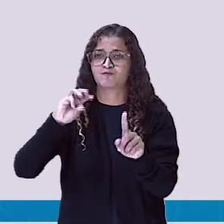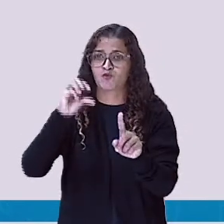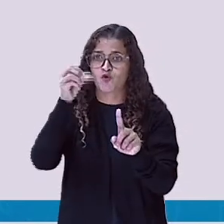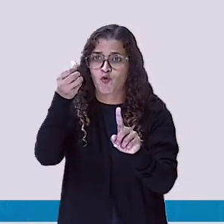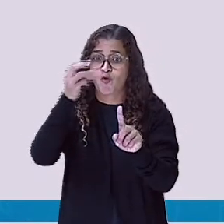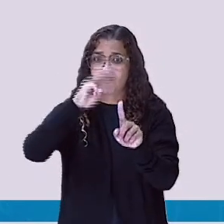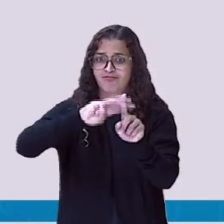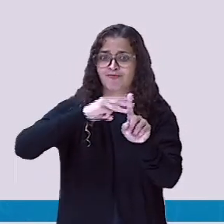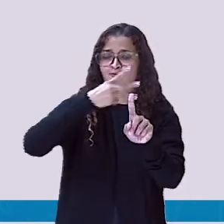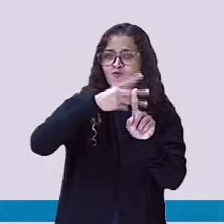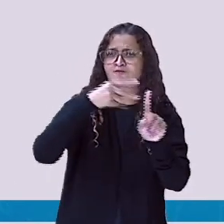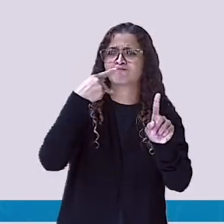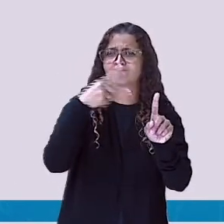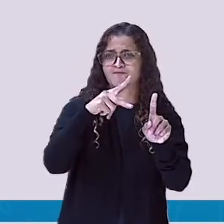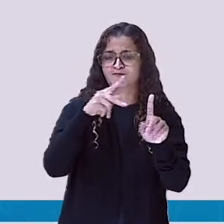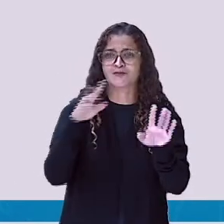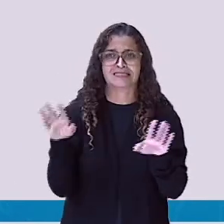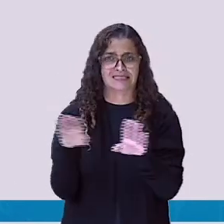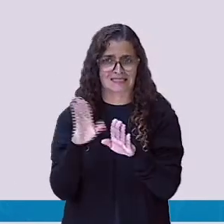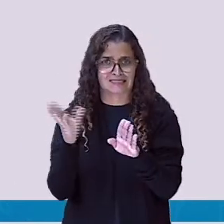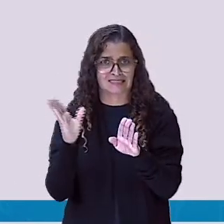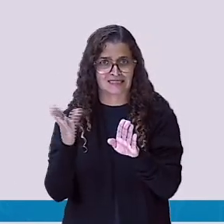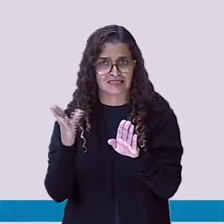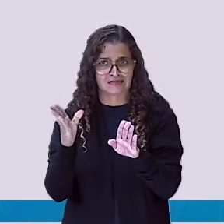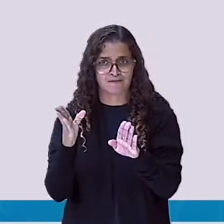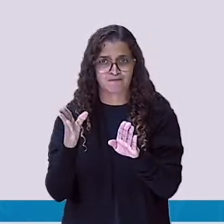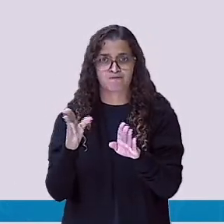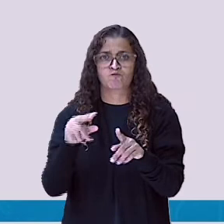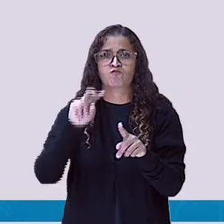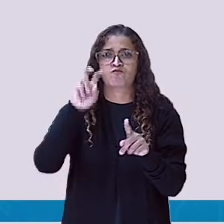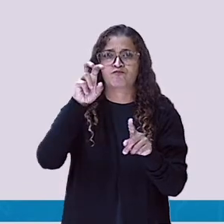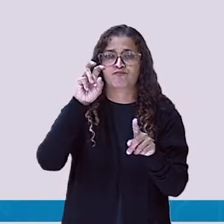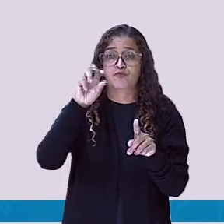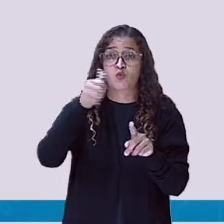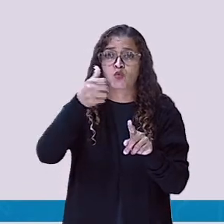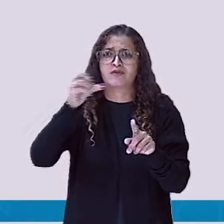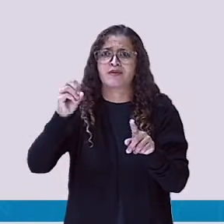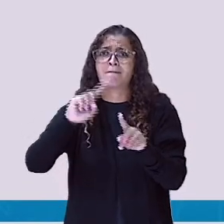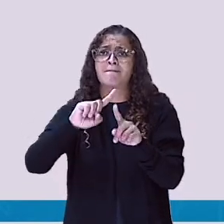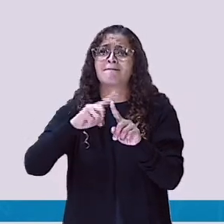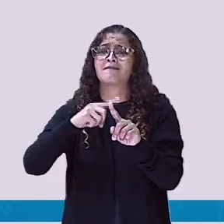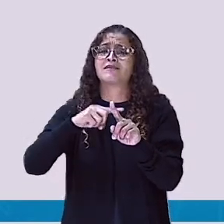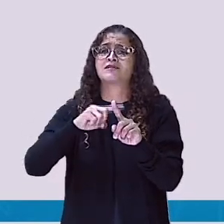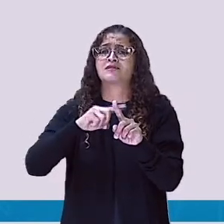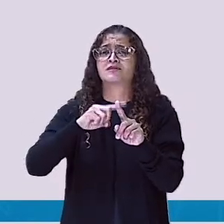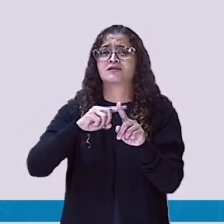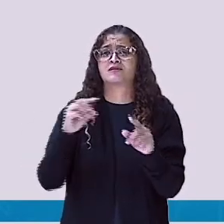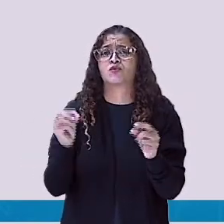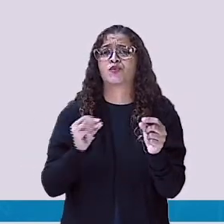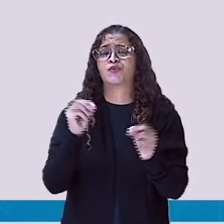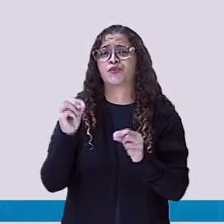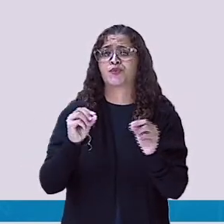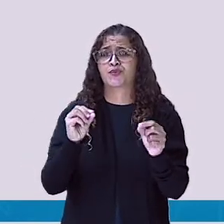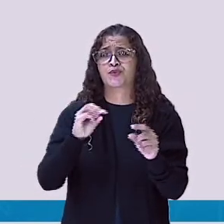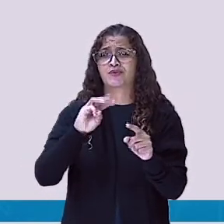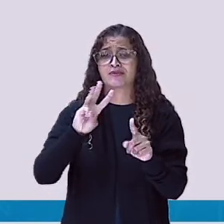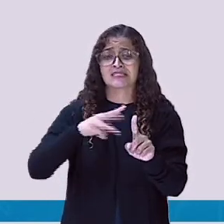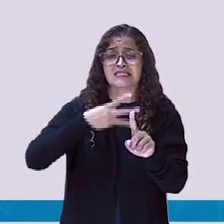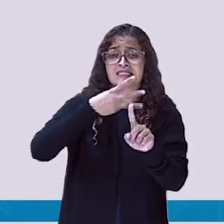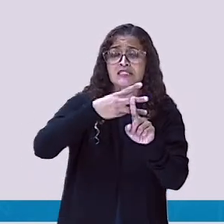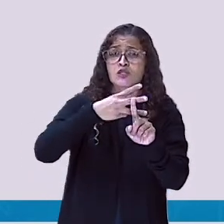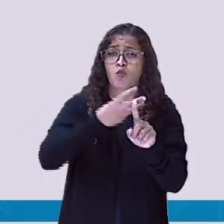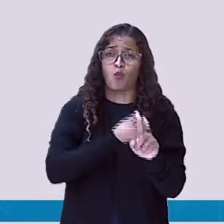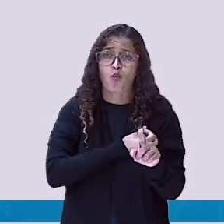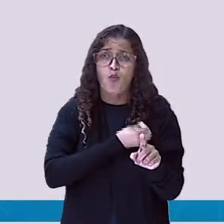Então, nós sabemos que o dobro de 5 é 10. Mas e o triplo de 6? Triplo, 3 vezes o